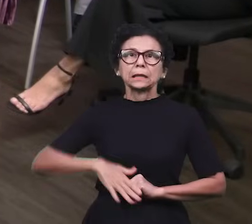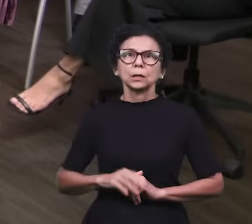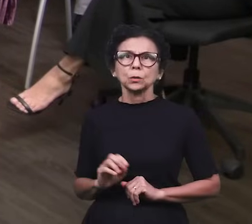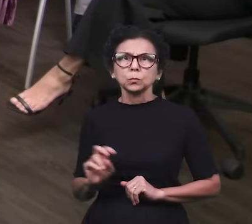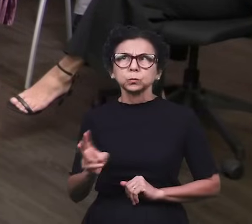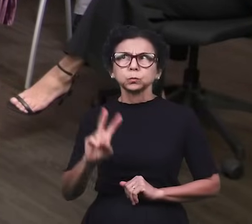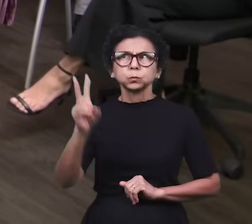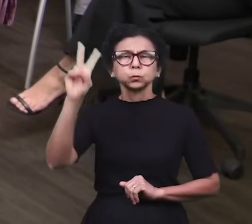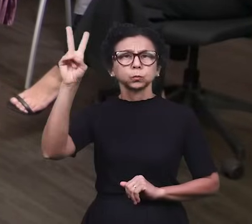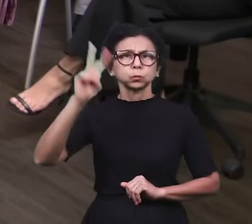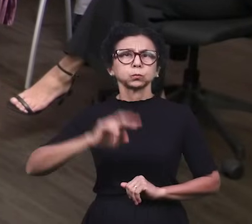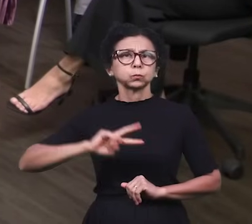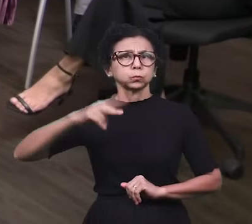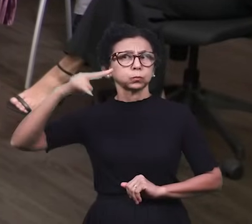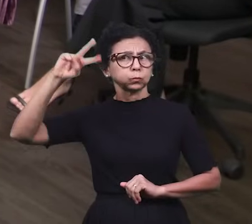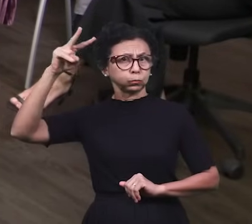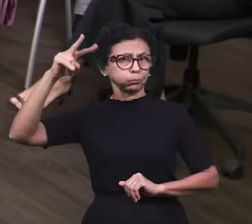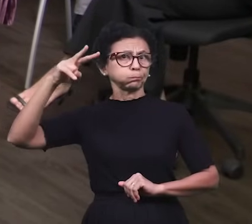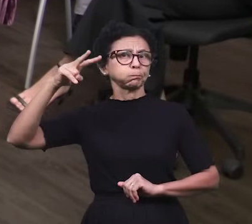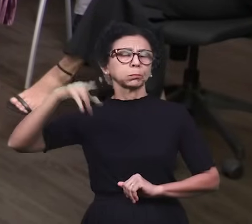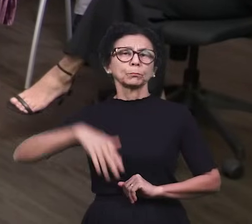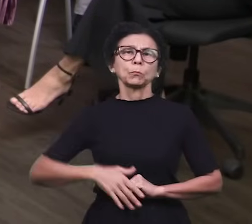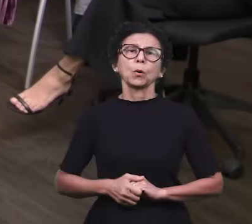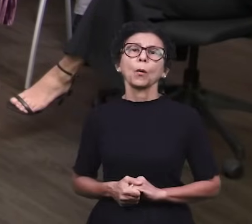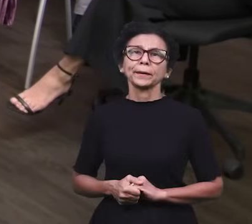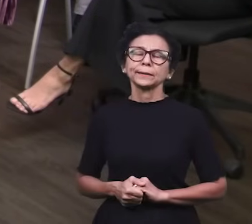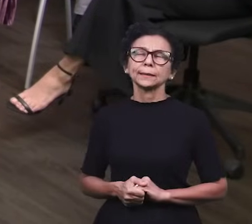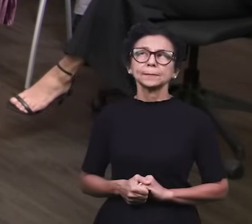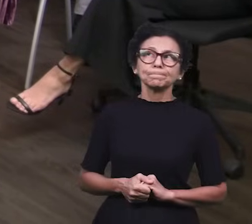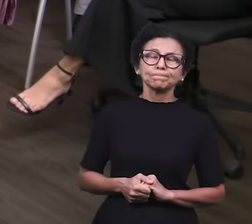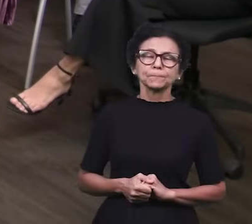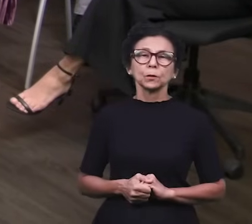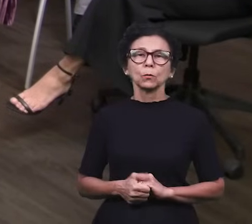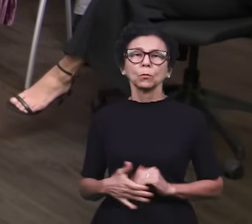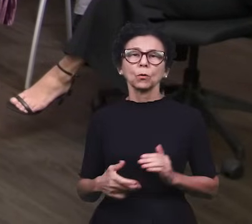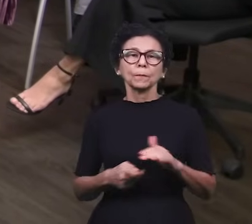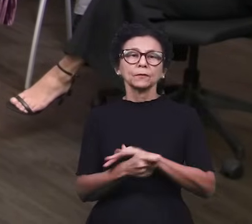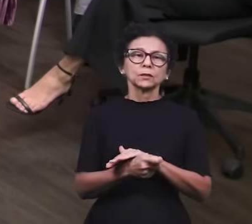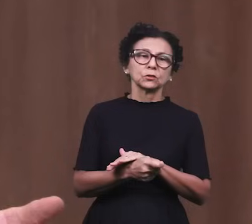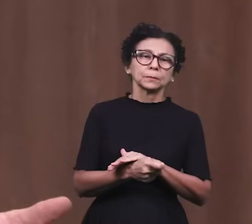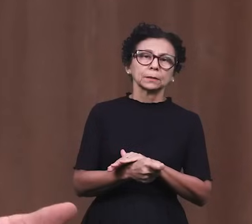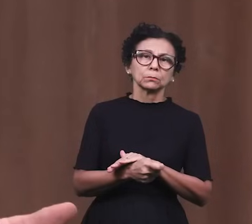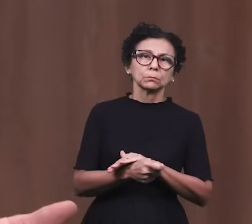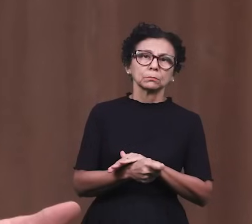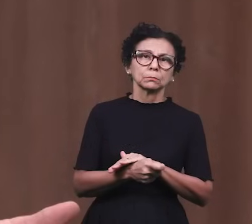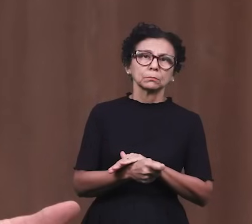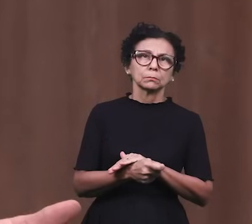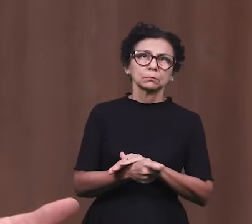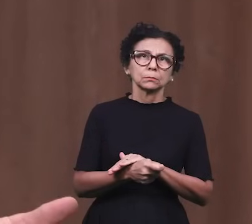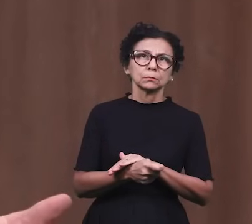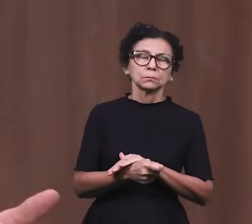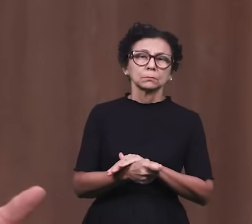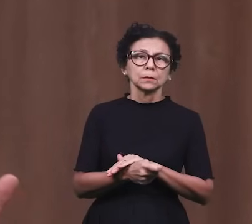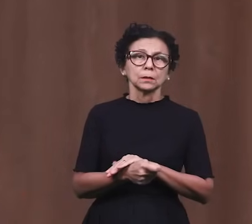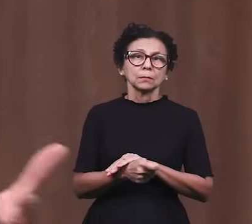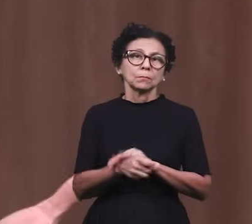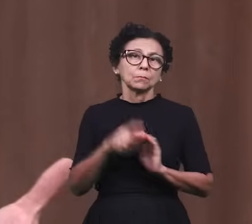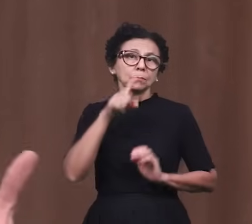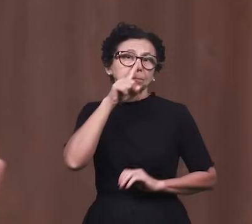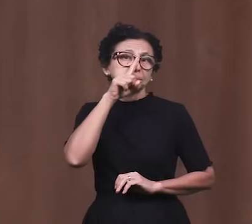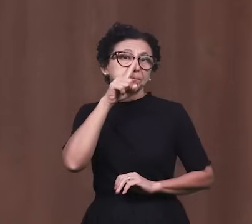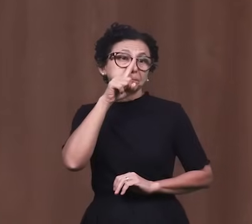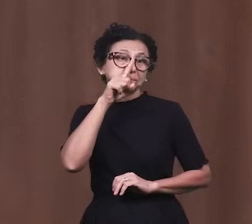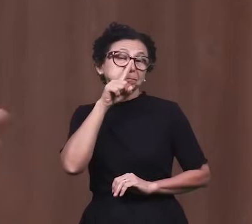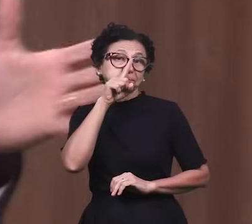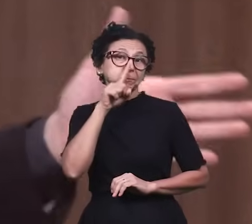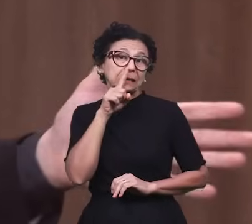rentabilidade, coisa que às vezes você não vai conseguir no mercado financeiro. O que a gente tem que levar em consideração nisso? Existe um risco, né? Quais são os